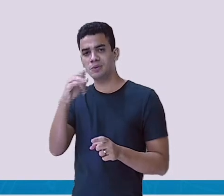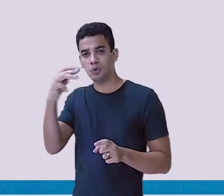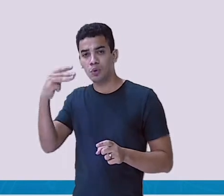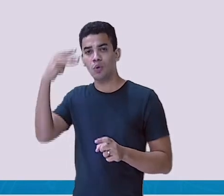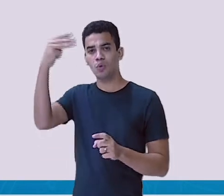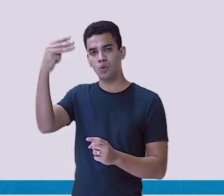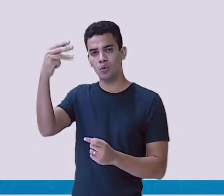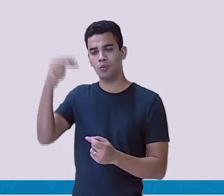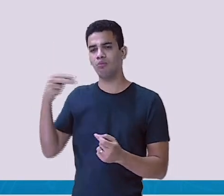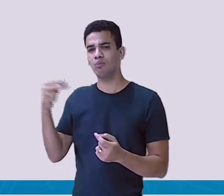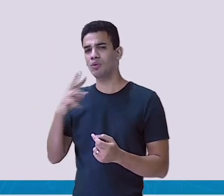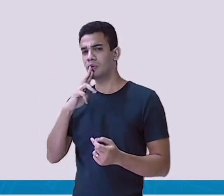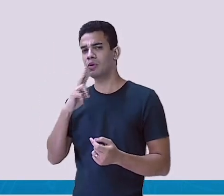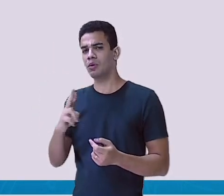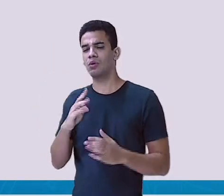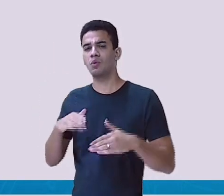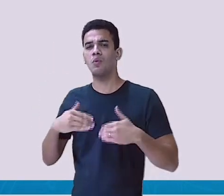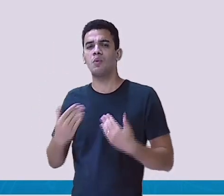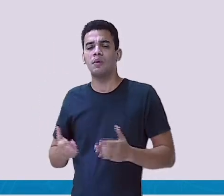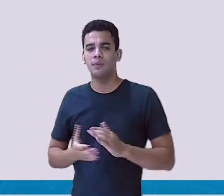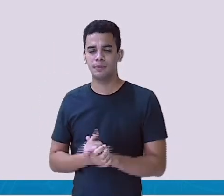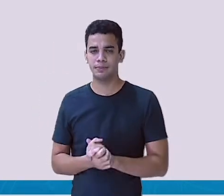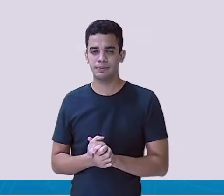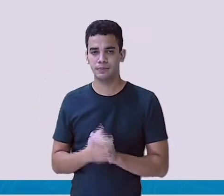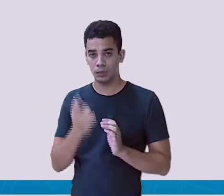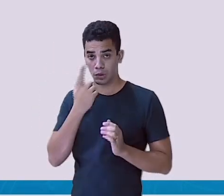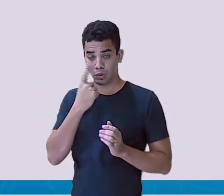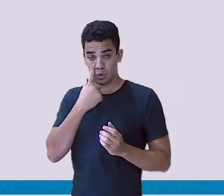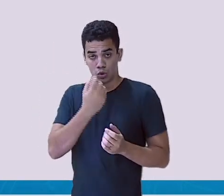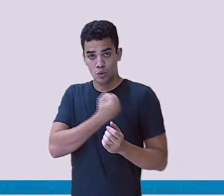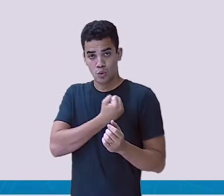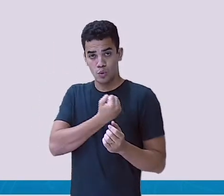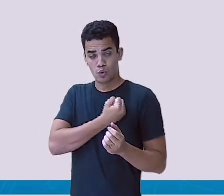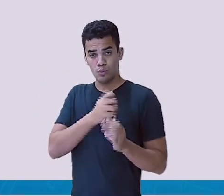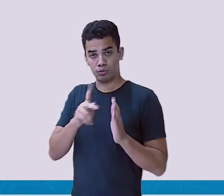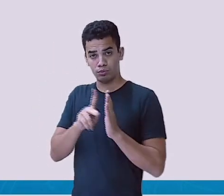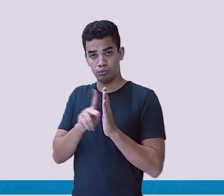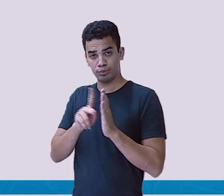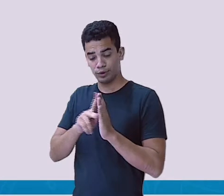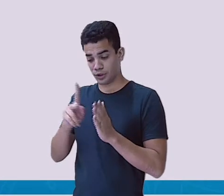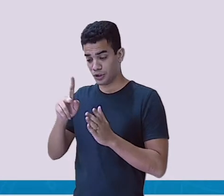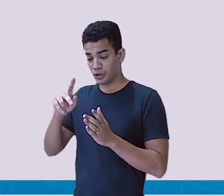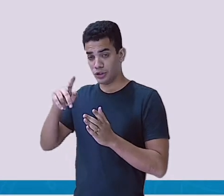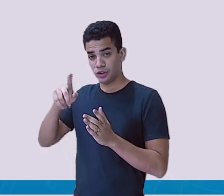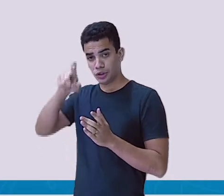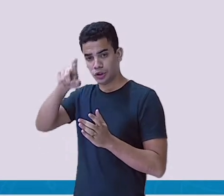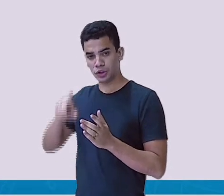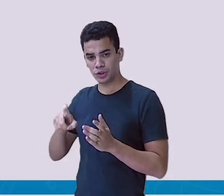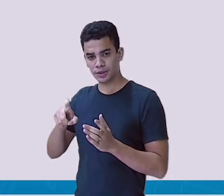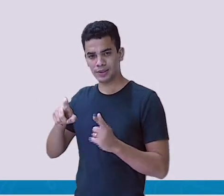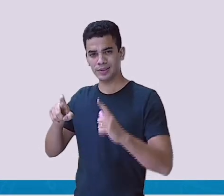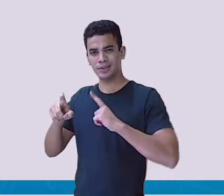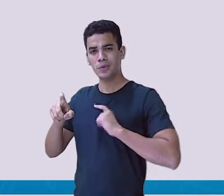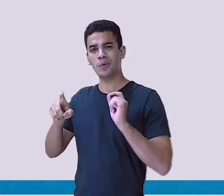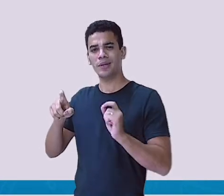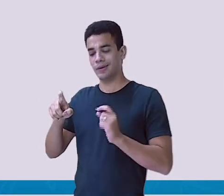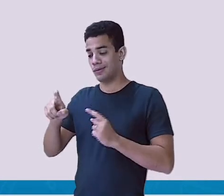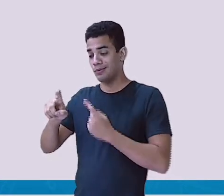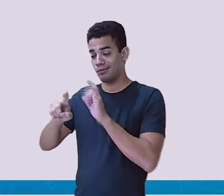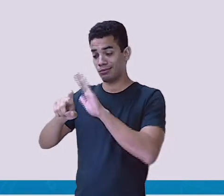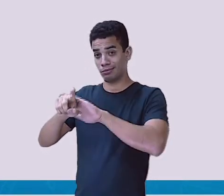é o expoente de x? Observe aqui na letra A, tá vendo? Então, o expoente de x é